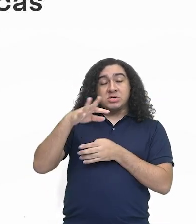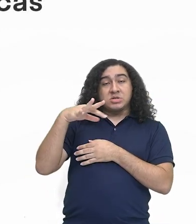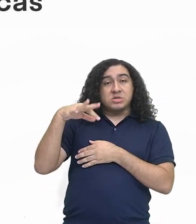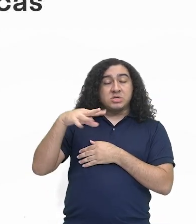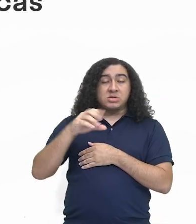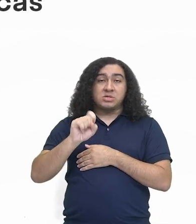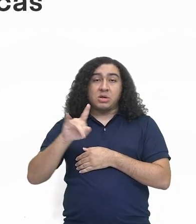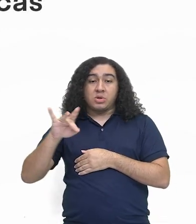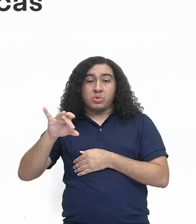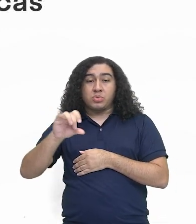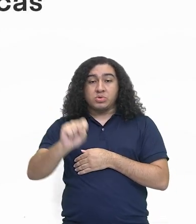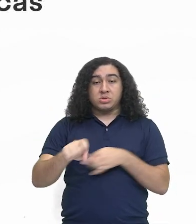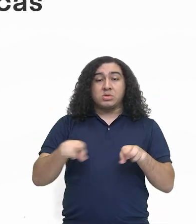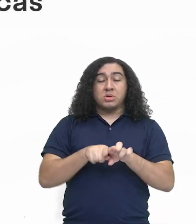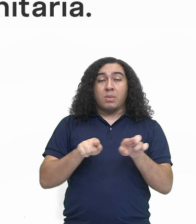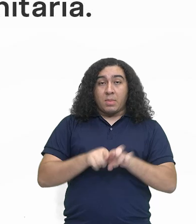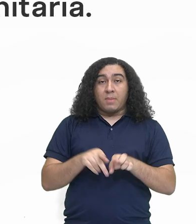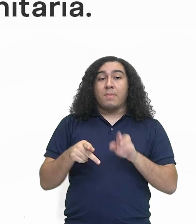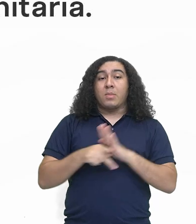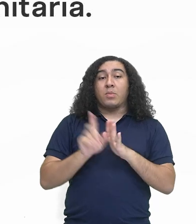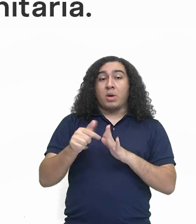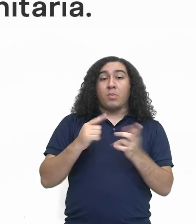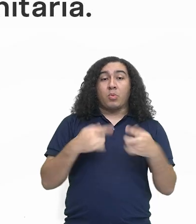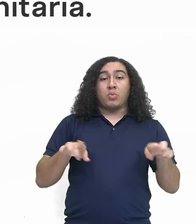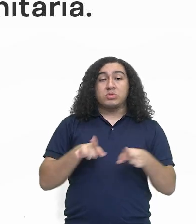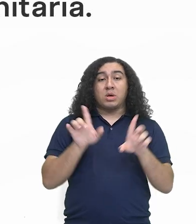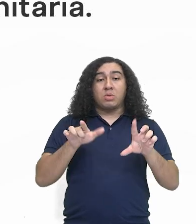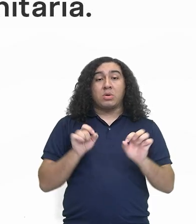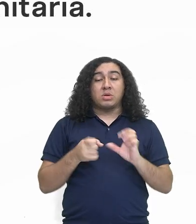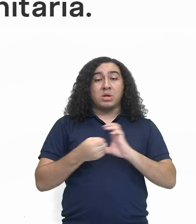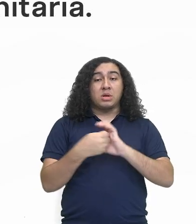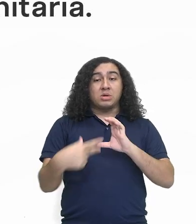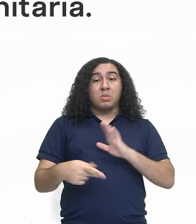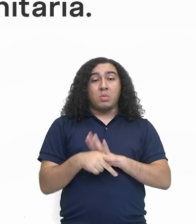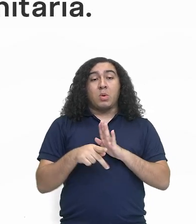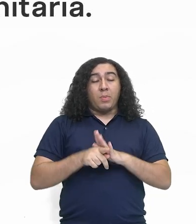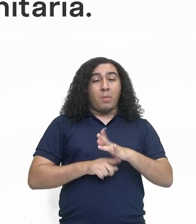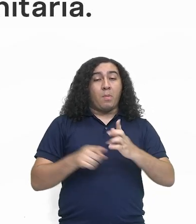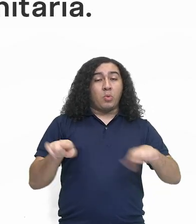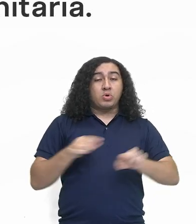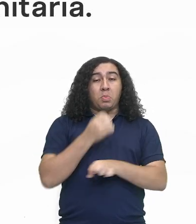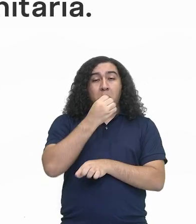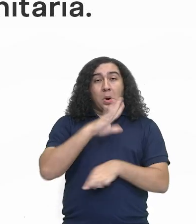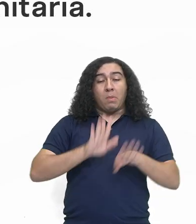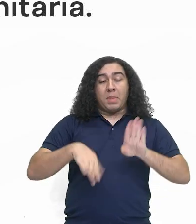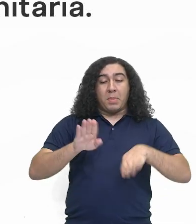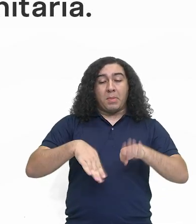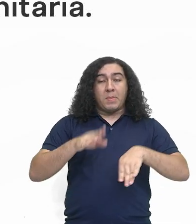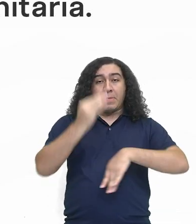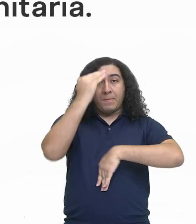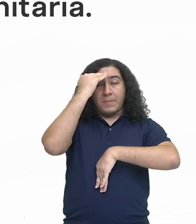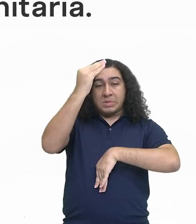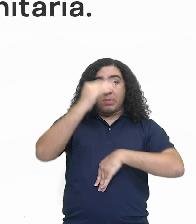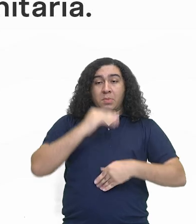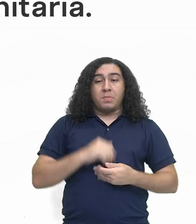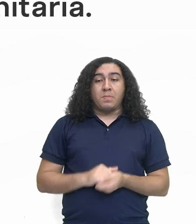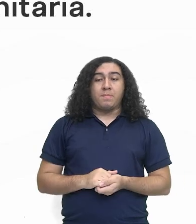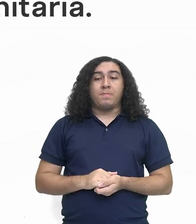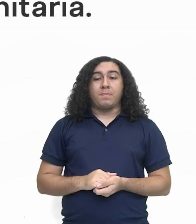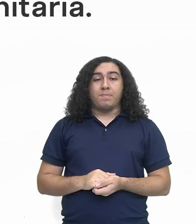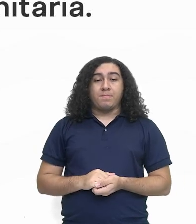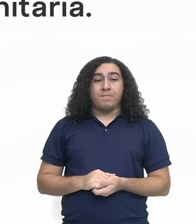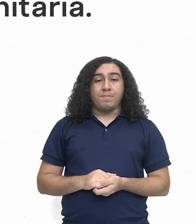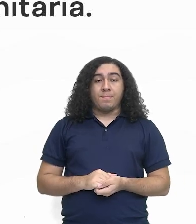quilombos, e a sua música ela é caracterizada por ritmos pulsantes e envolventes, predominando o uso